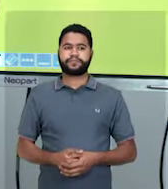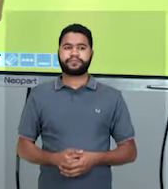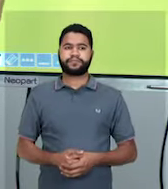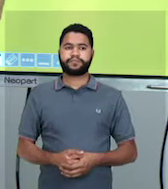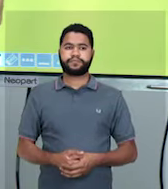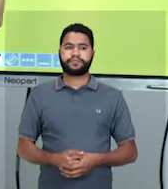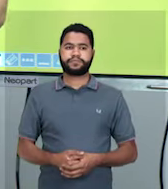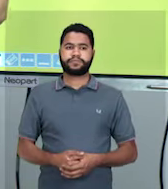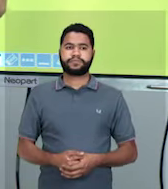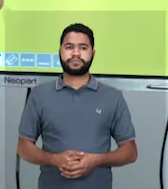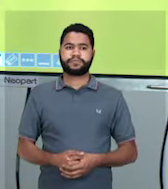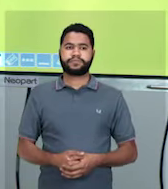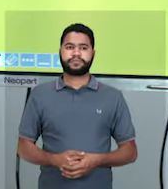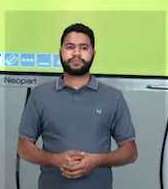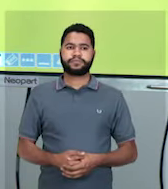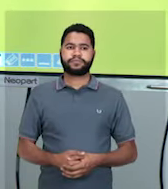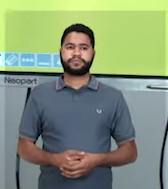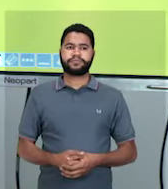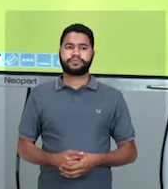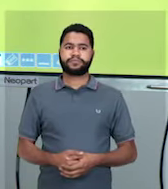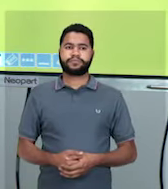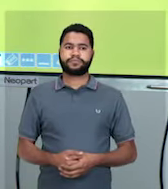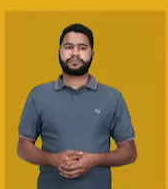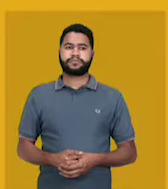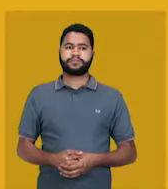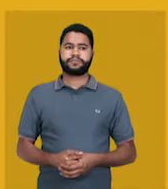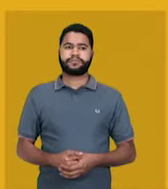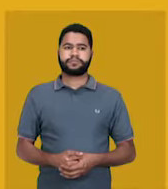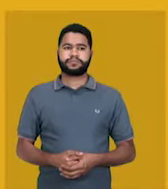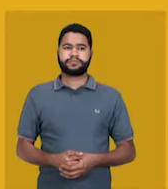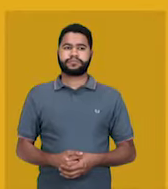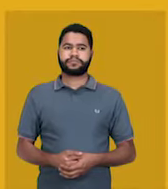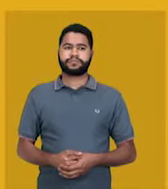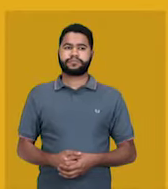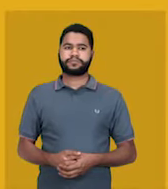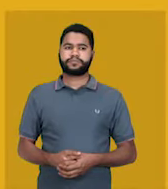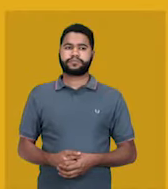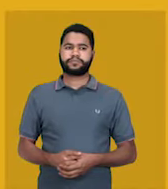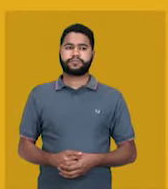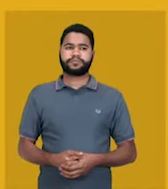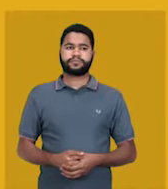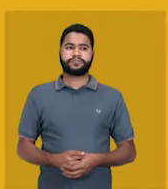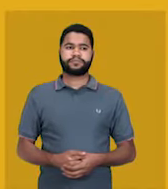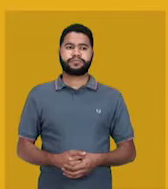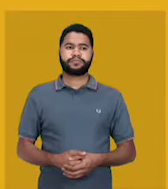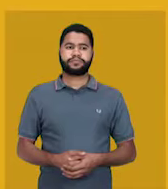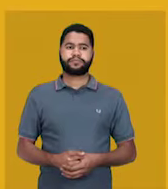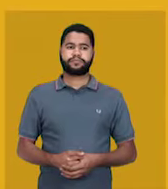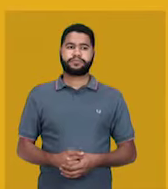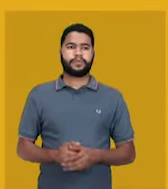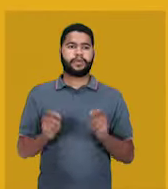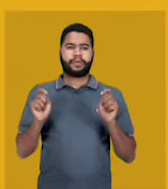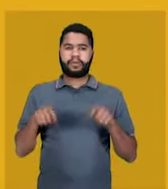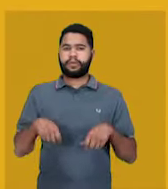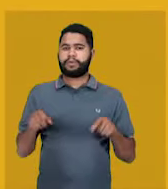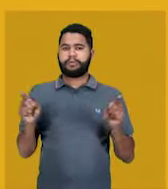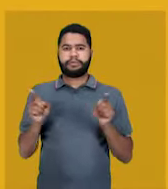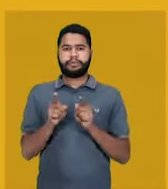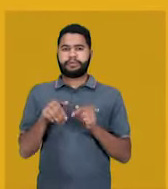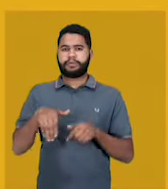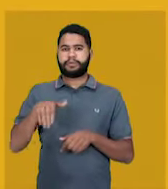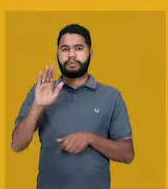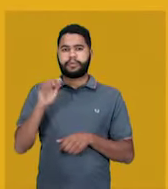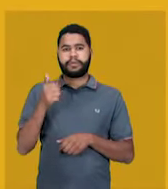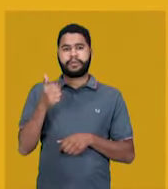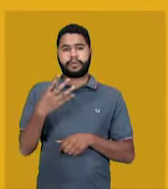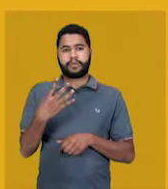né? Então, por 3 aqui vai dar 14 e aqui vai dar 3. Agora não dá para simplificar mais 14, né?